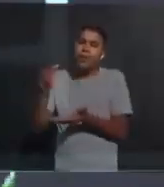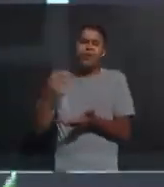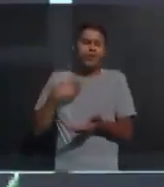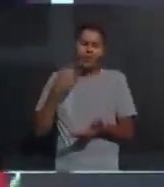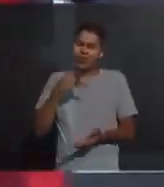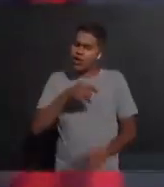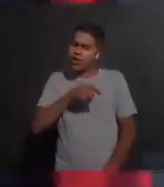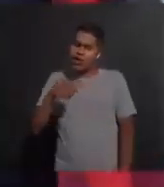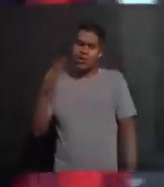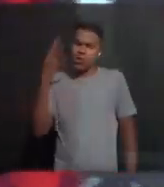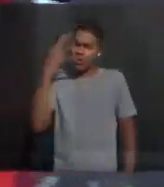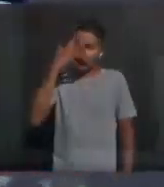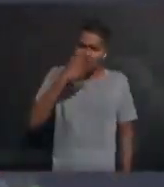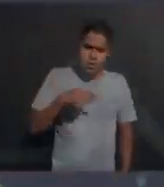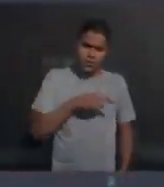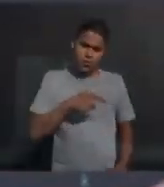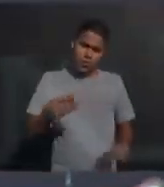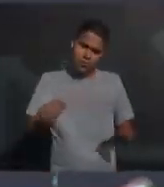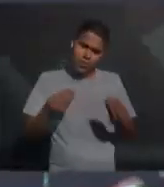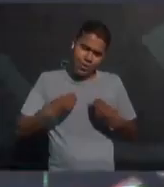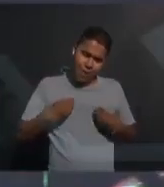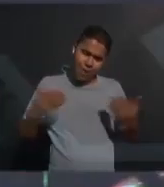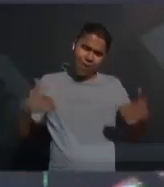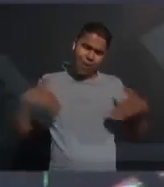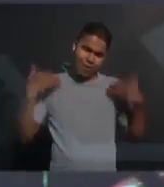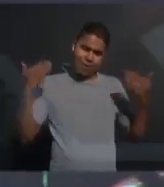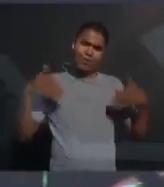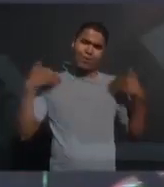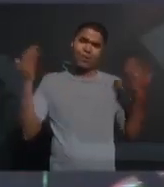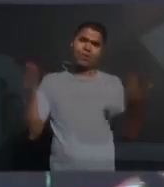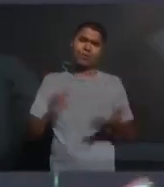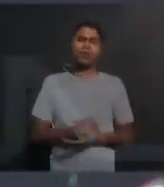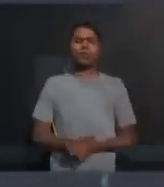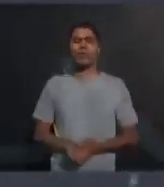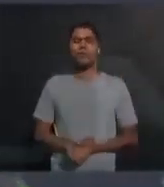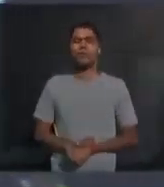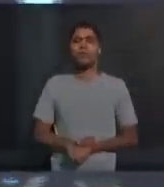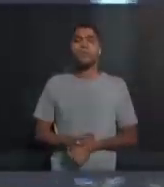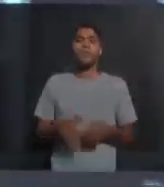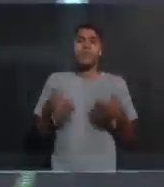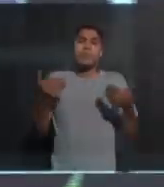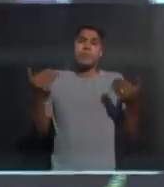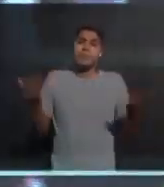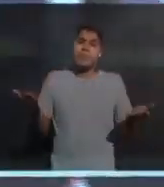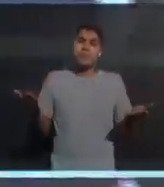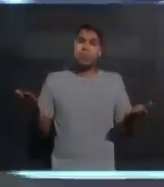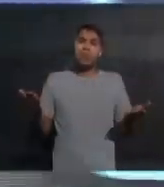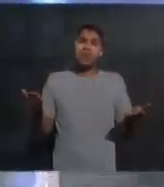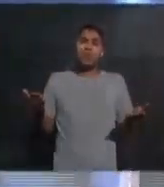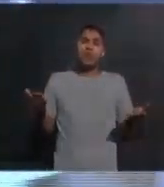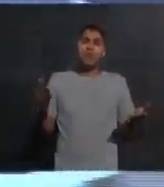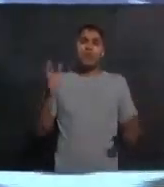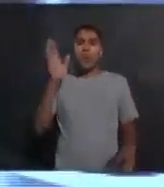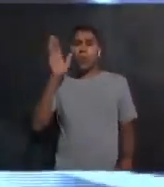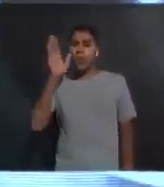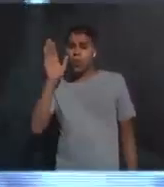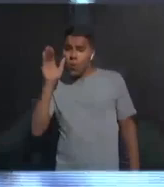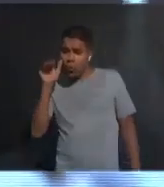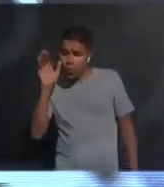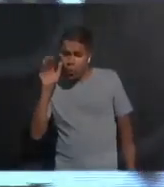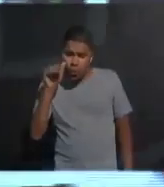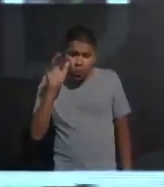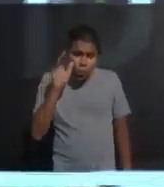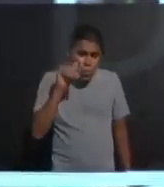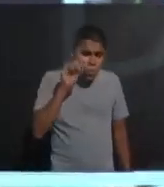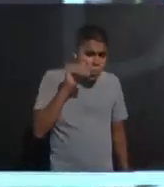maravilhosas que elas alegam a minha vida então além de wolong ser var